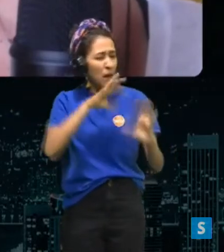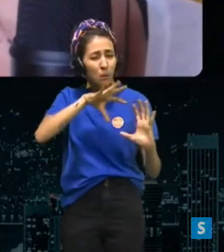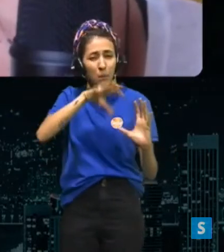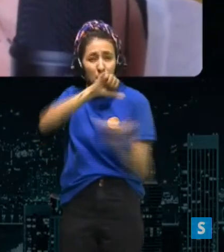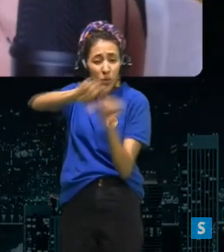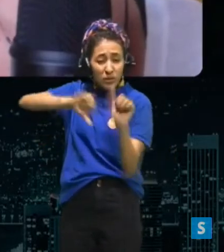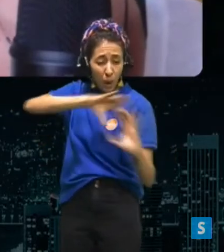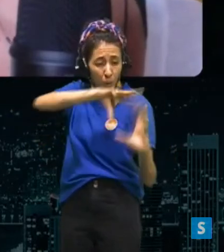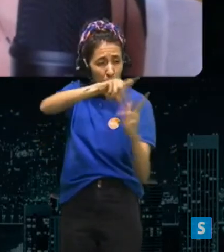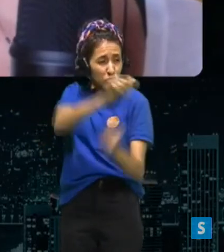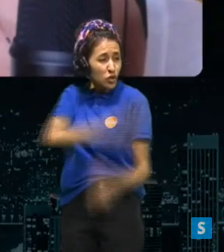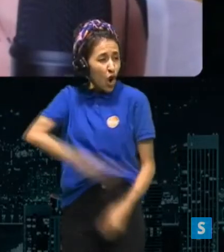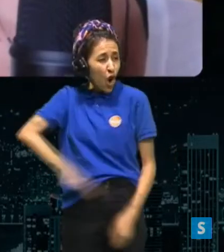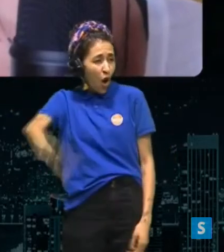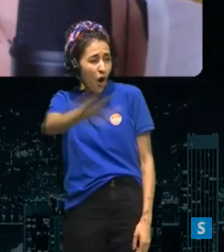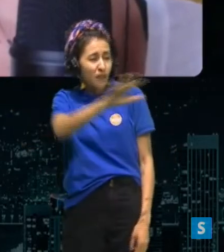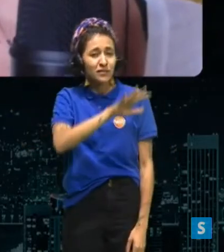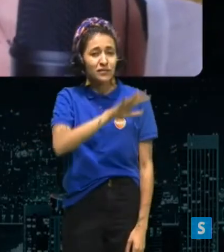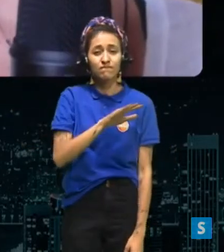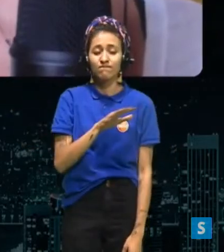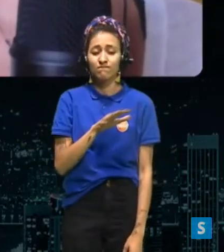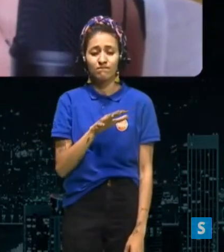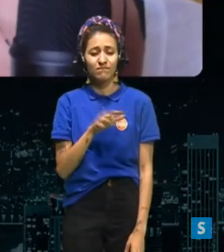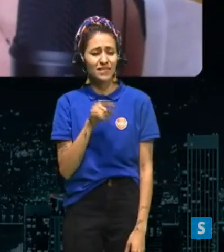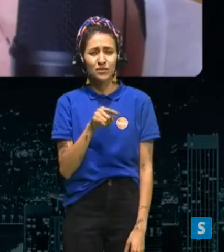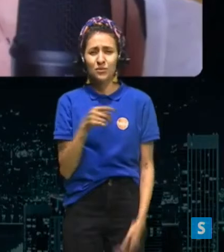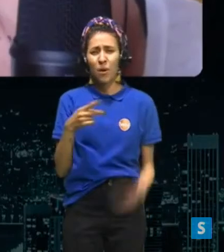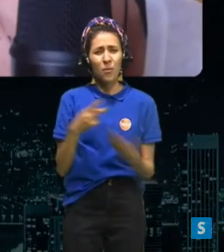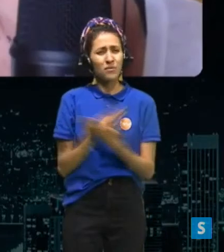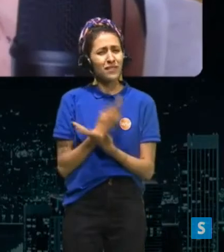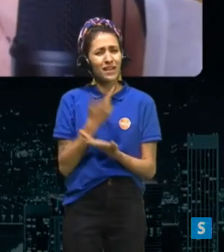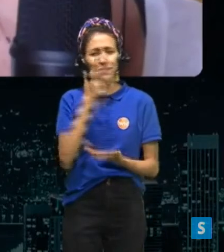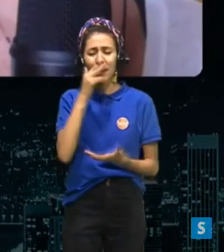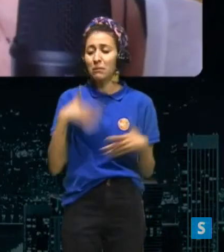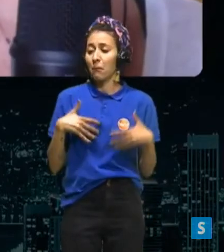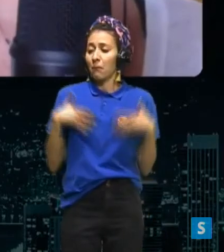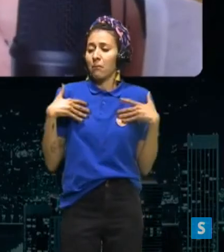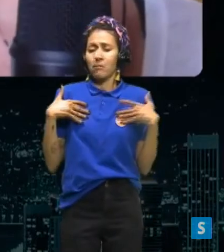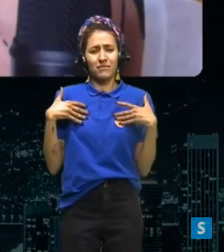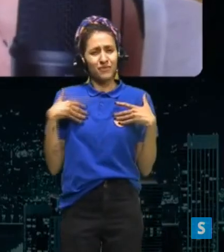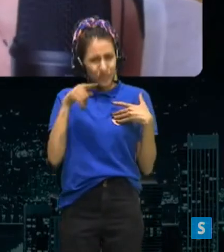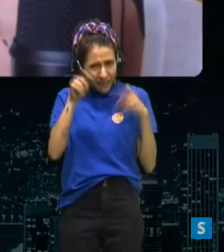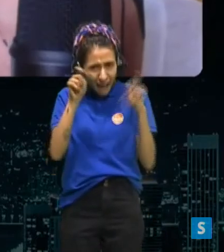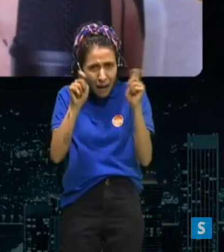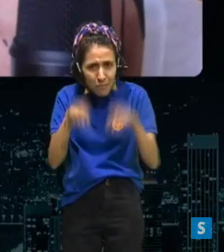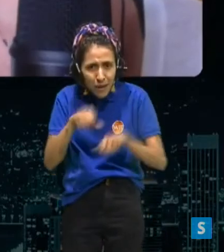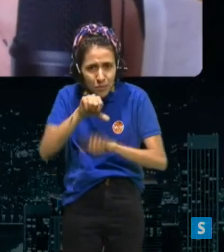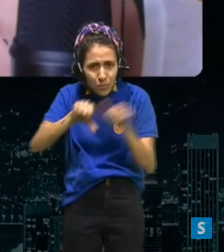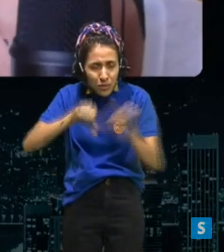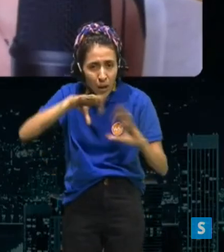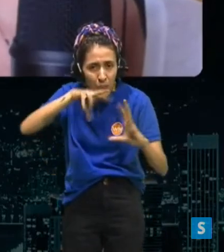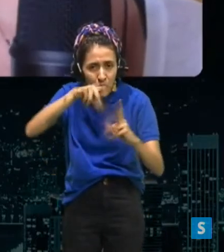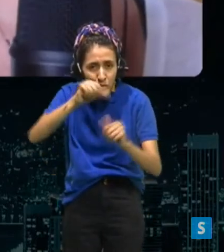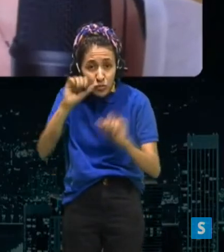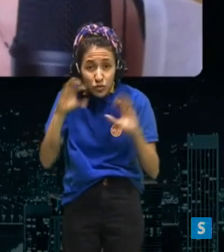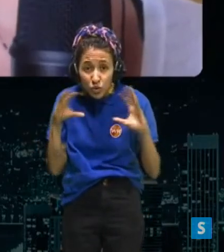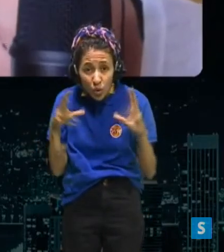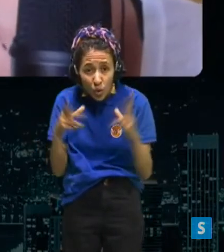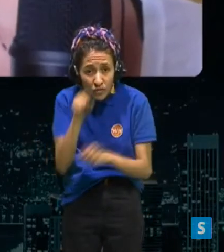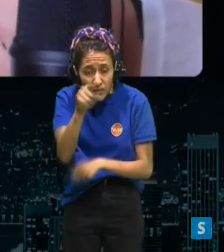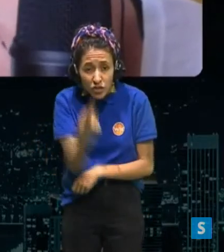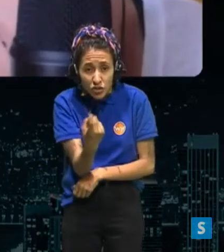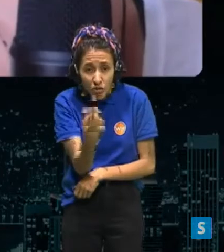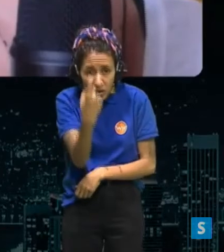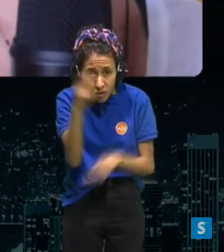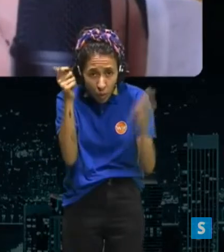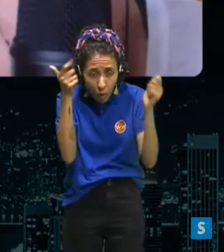e isso não só é ir realista mas é meio arrogante e é destrutivo até quando você acha que só vocês